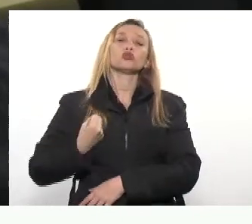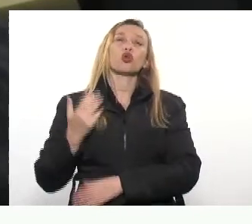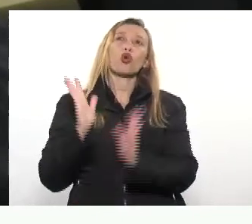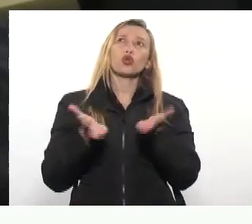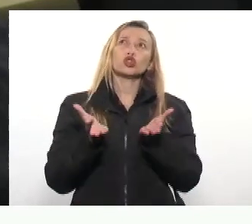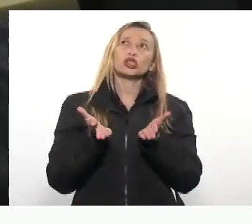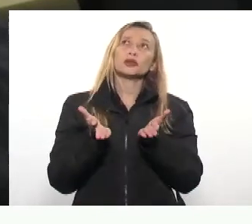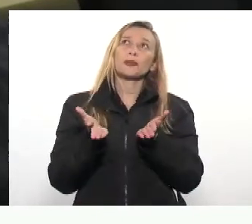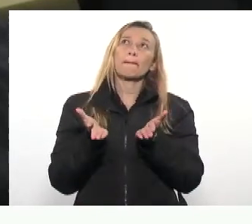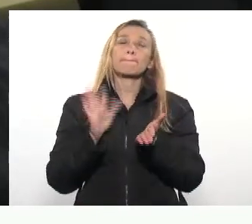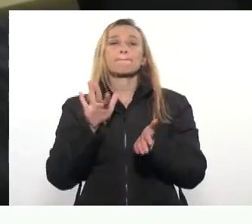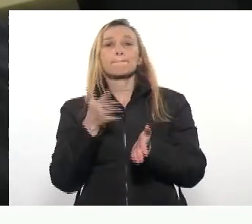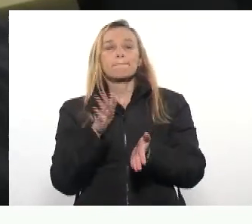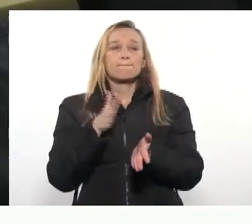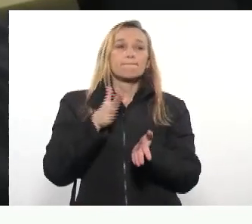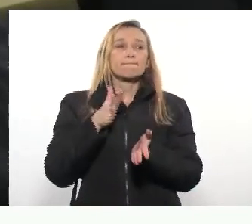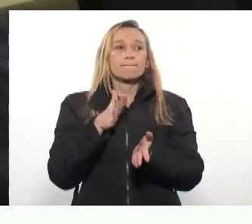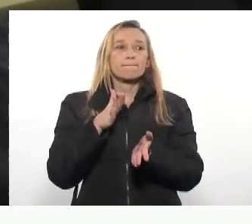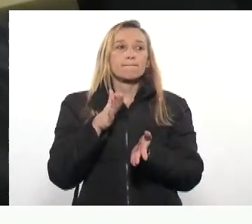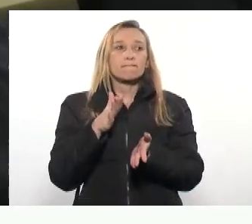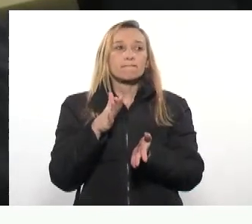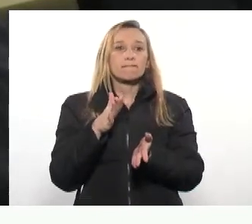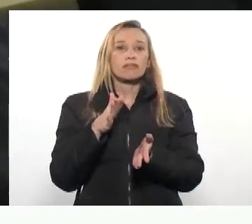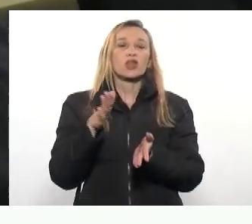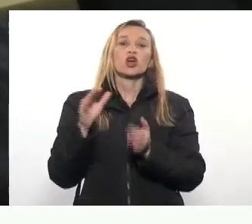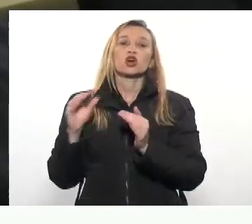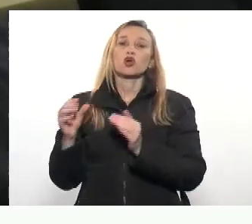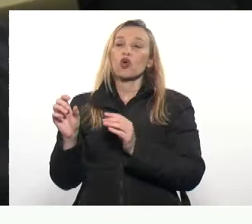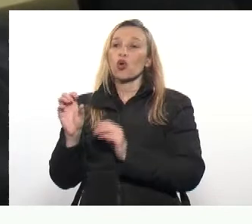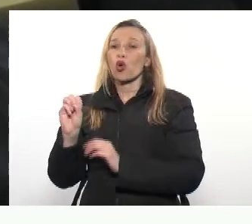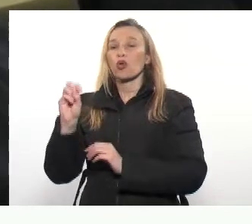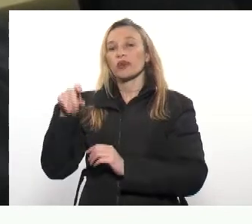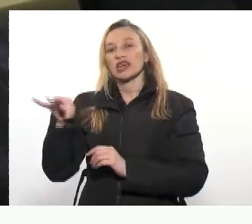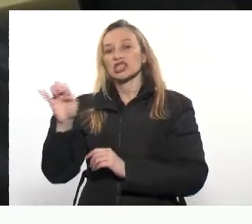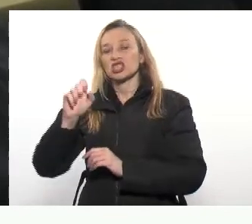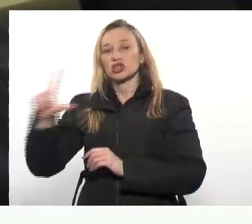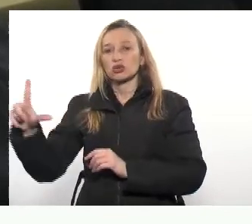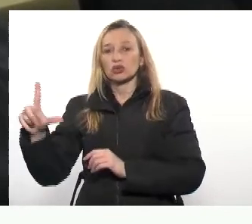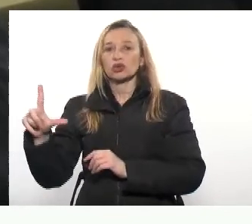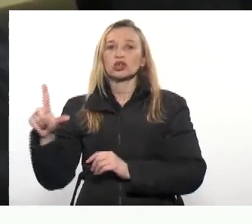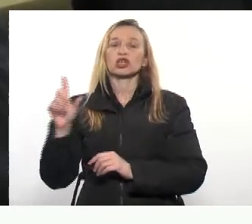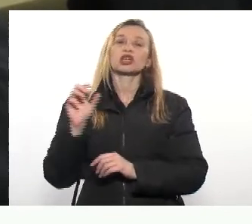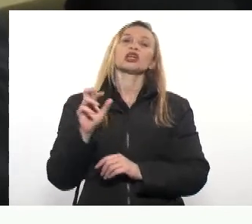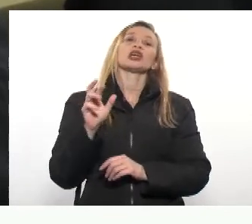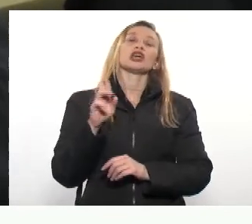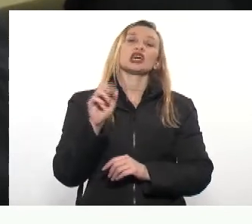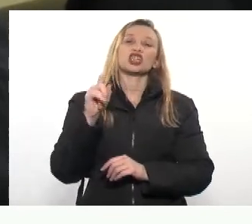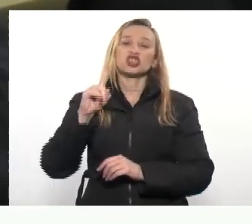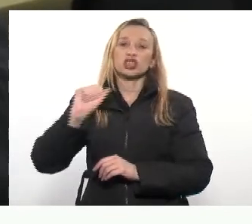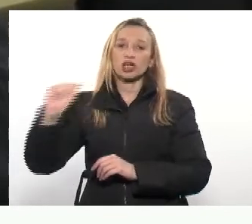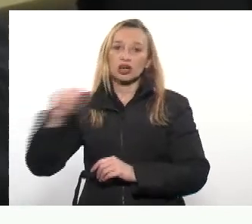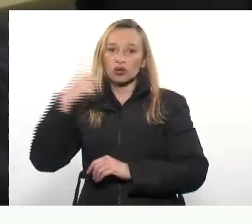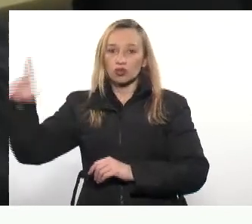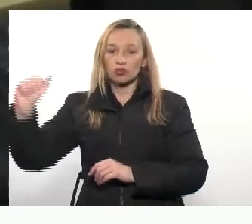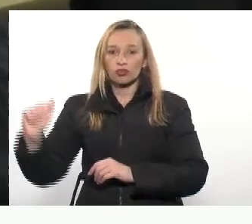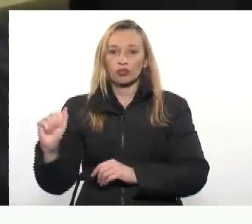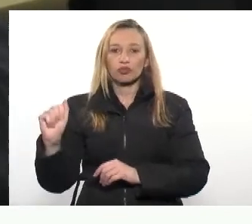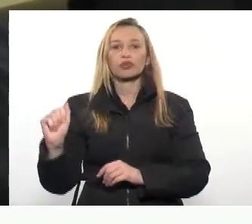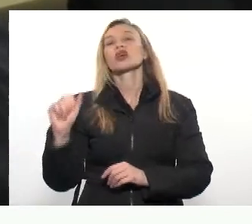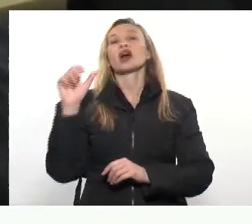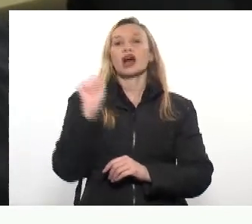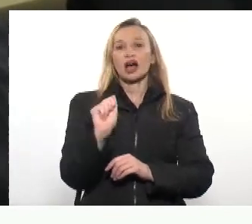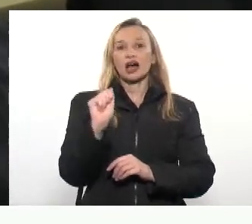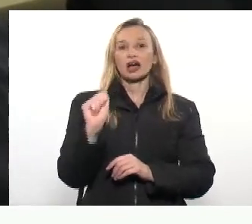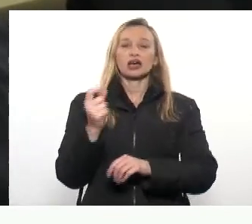tarifa mínima, no caso da categoria comercial, na região A, que são os bairros do Rio de Janeiro de maior